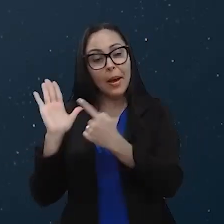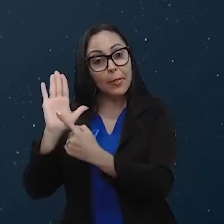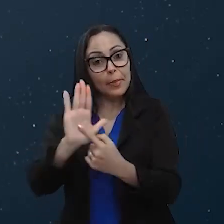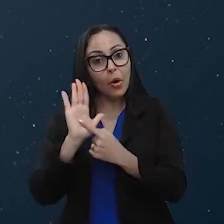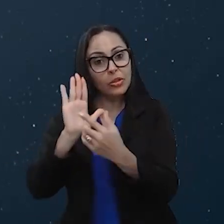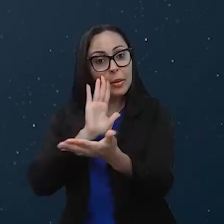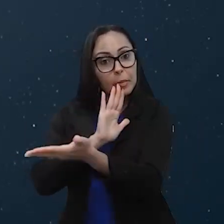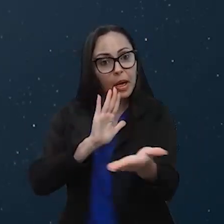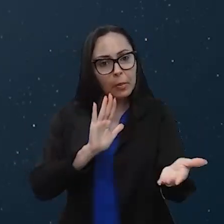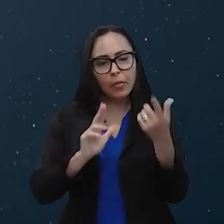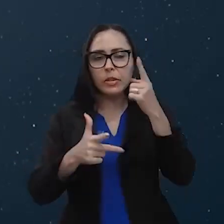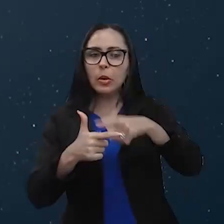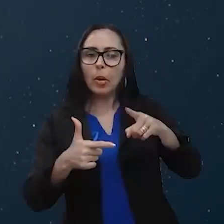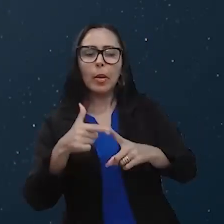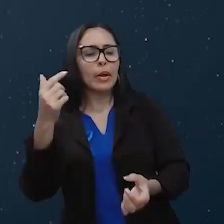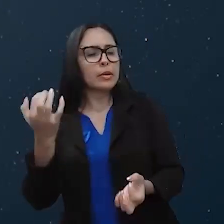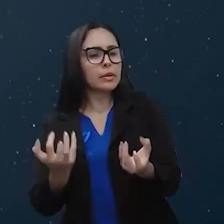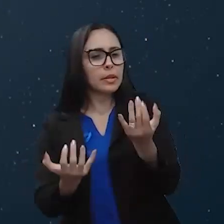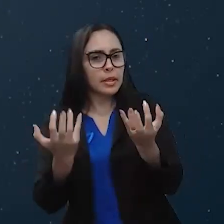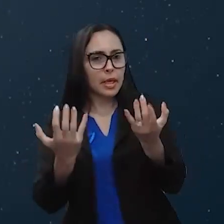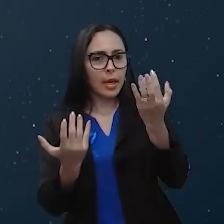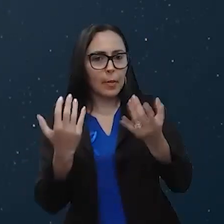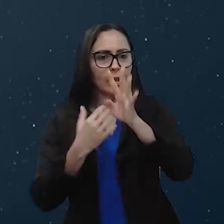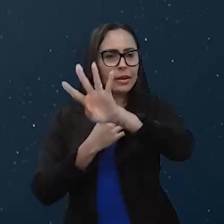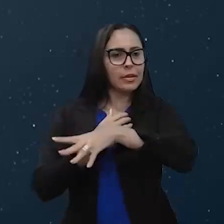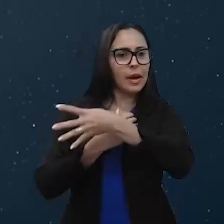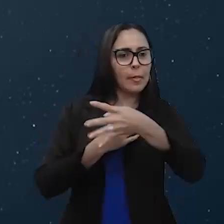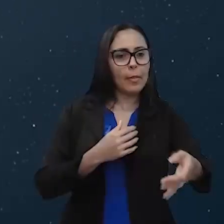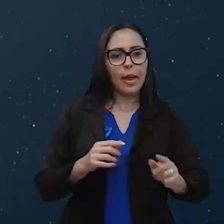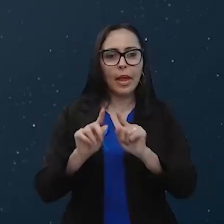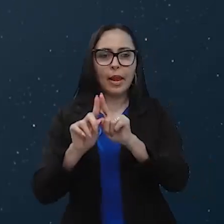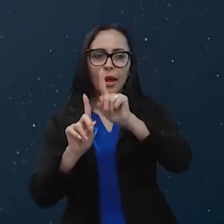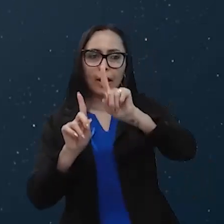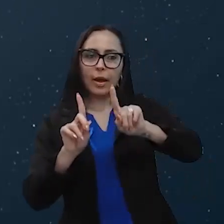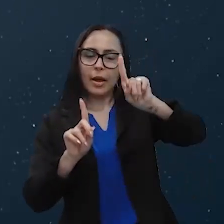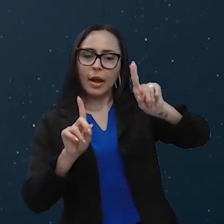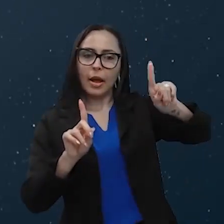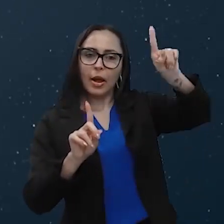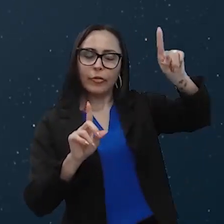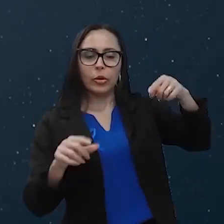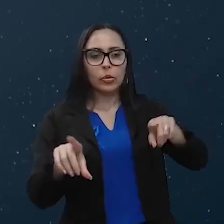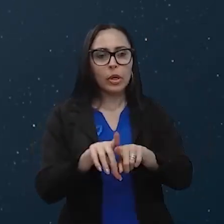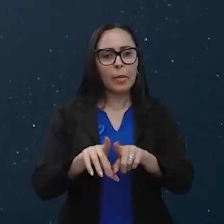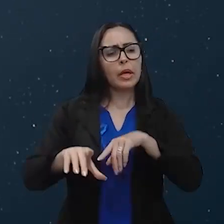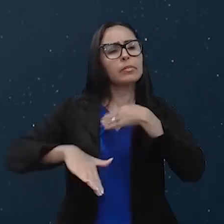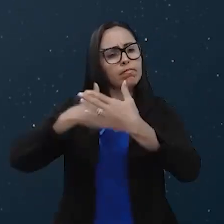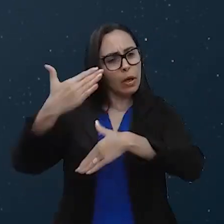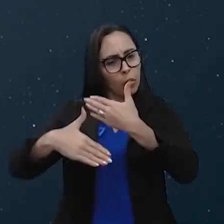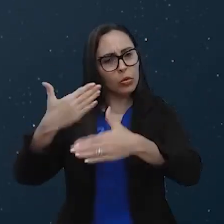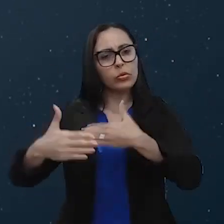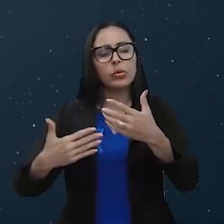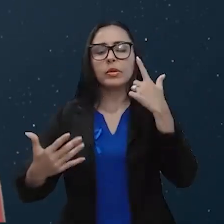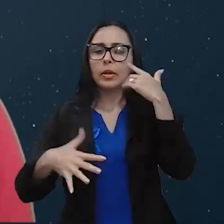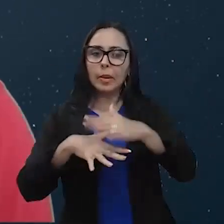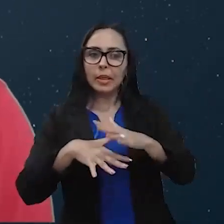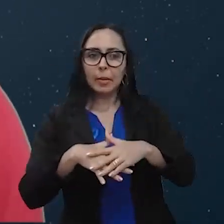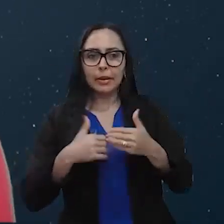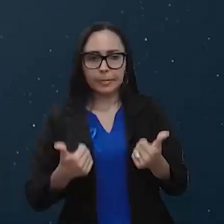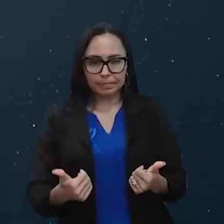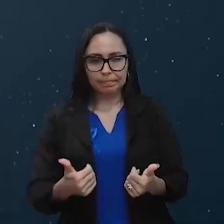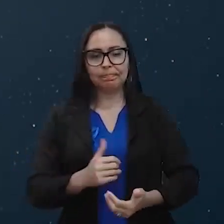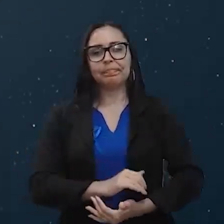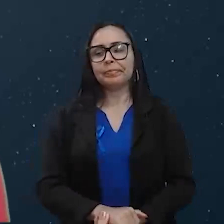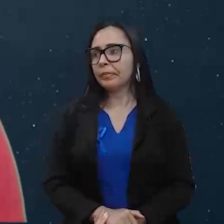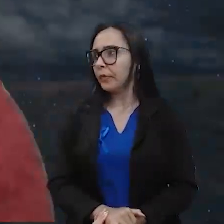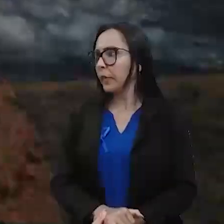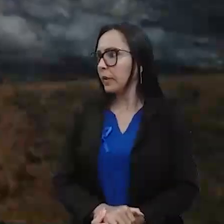de queimadas em tabelas, gráficos e trazendo ali o debate e a construção de uma ideia matemática por trás da questão. Beleza? Então aqui na